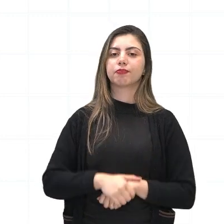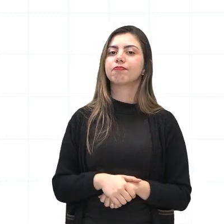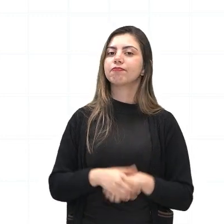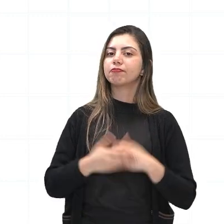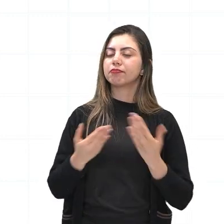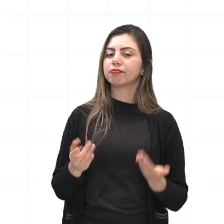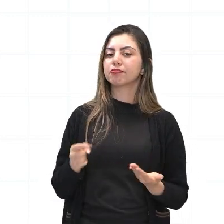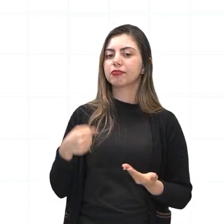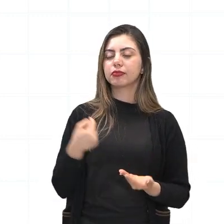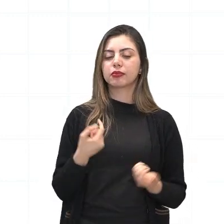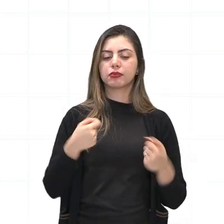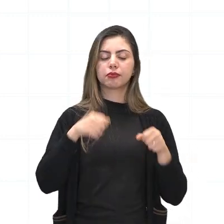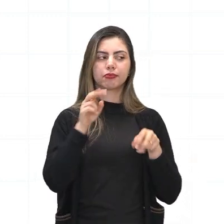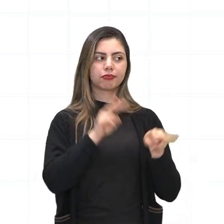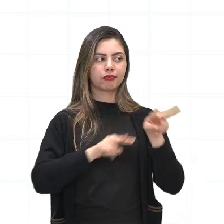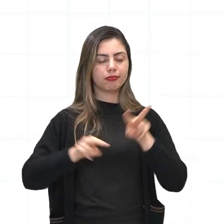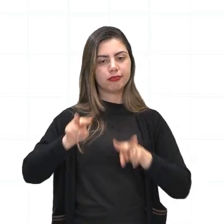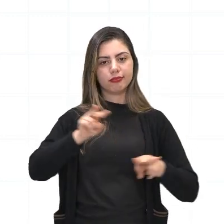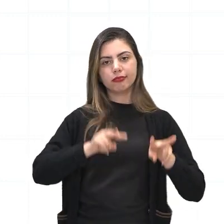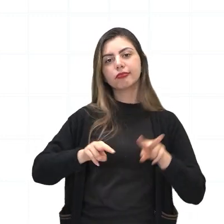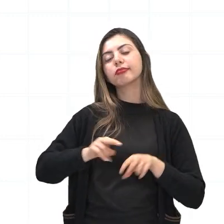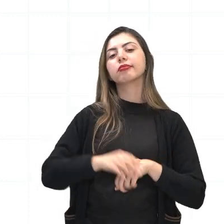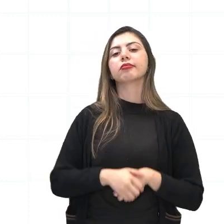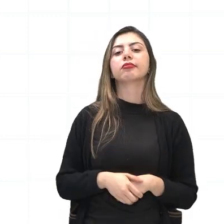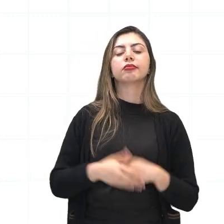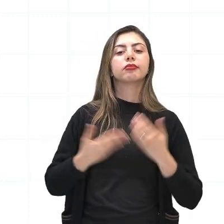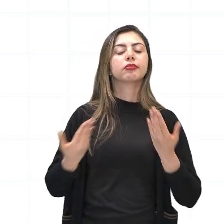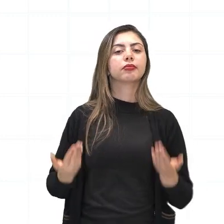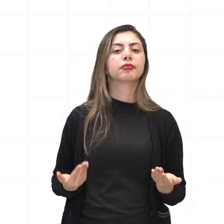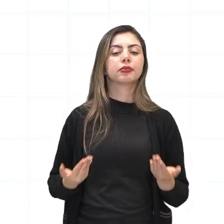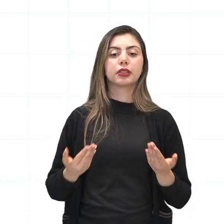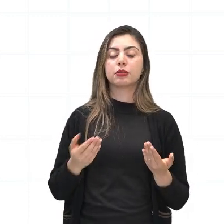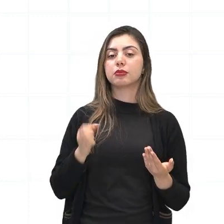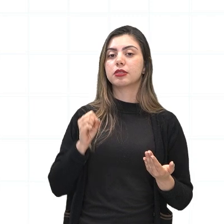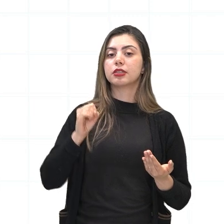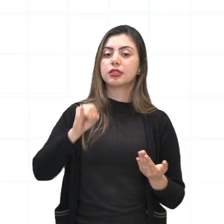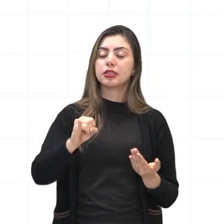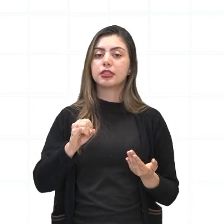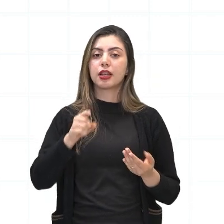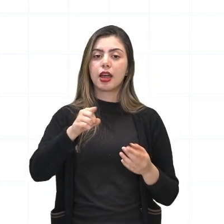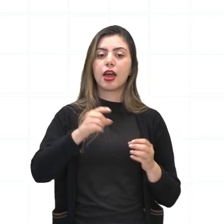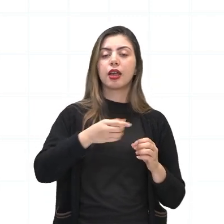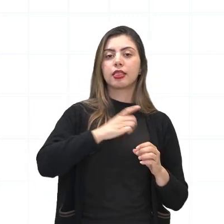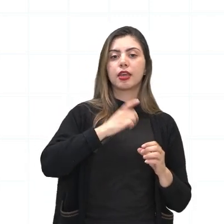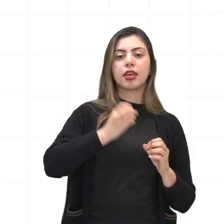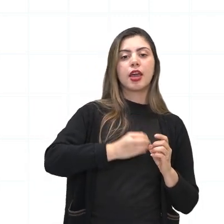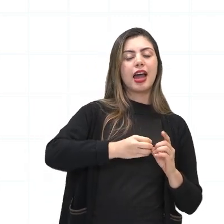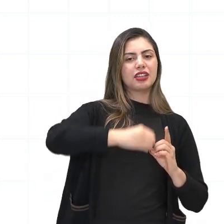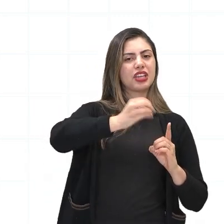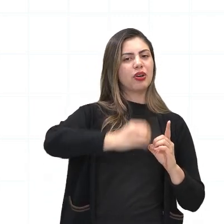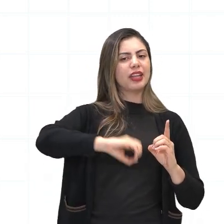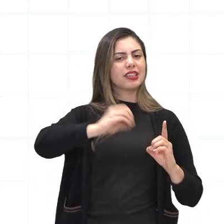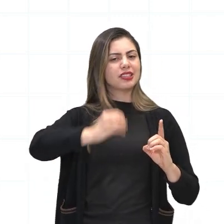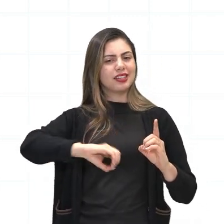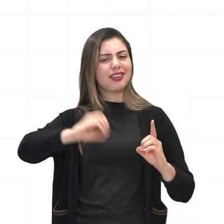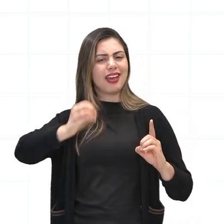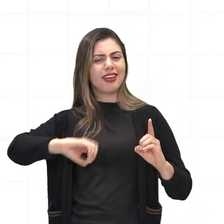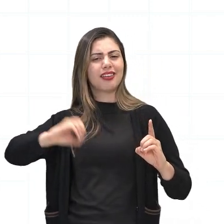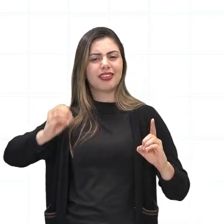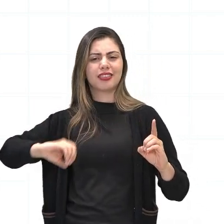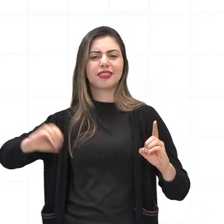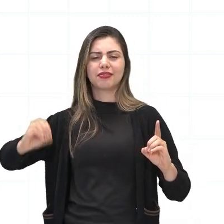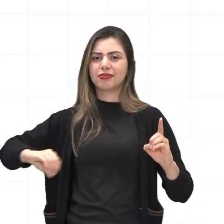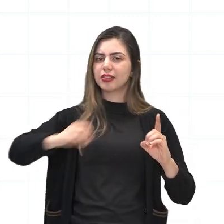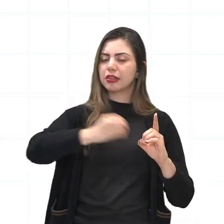nós conseguimos enxergar. Então, quanto maior essa onda, ou seja, o comprimento de onda, né,